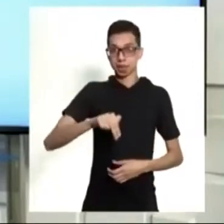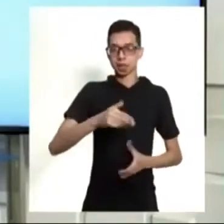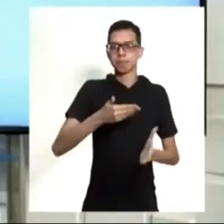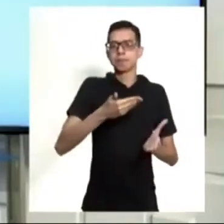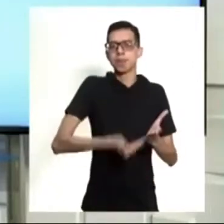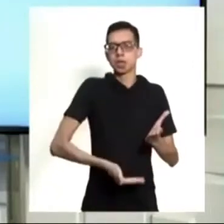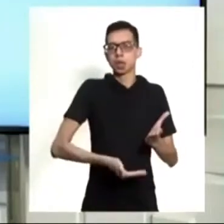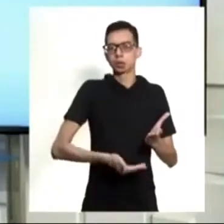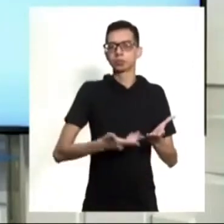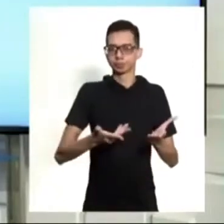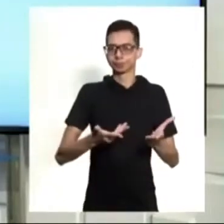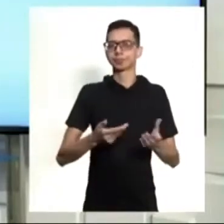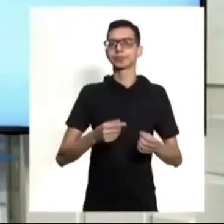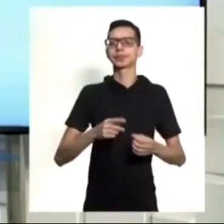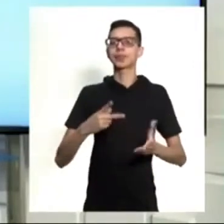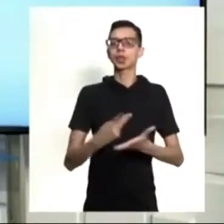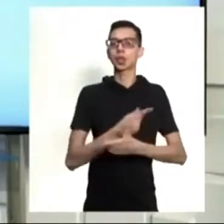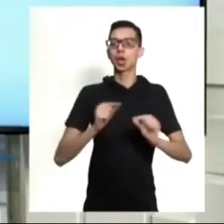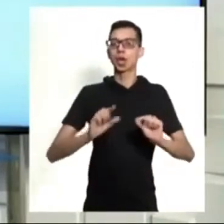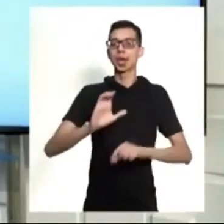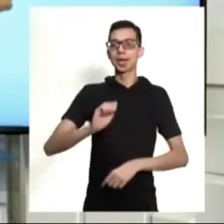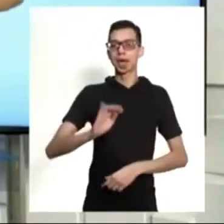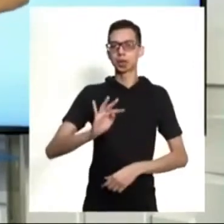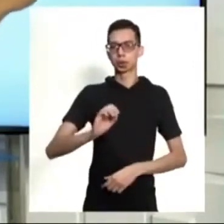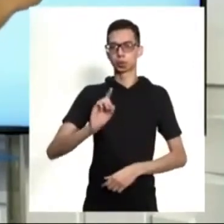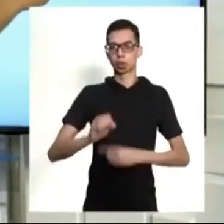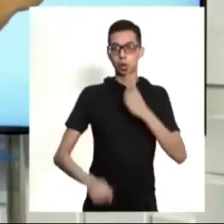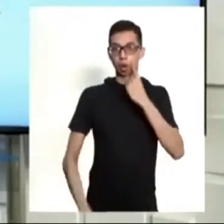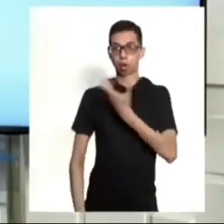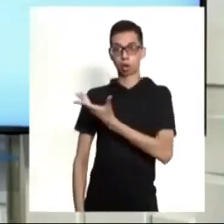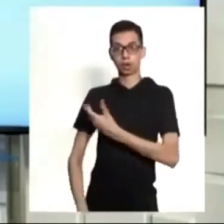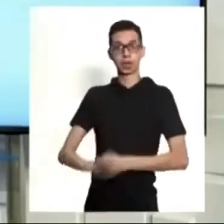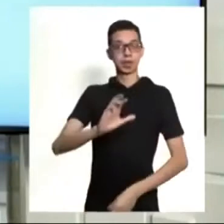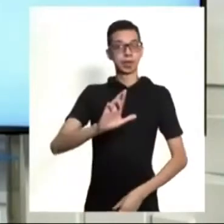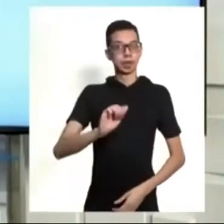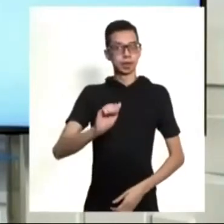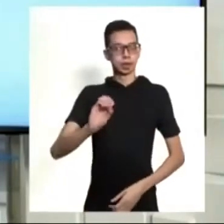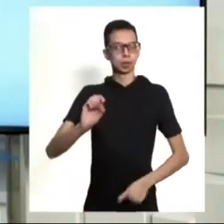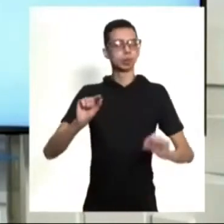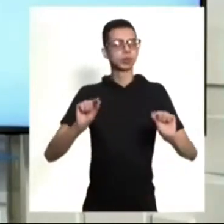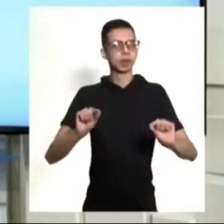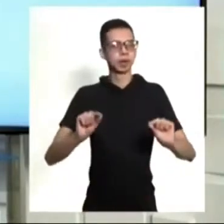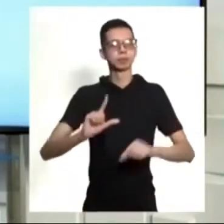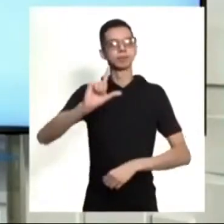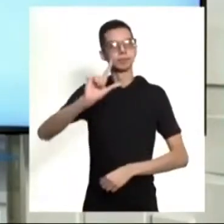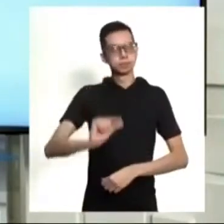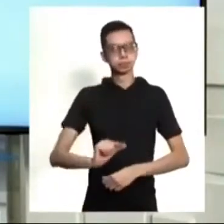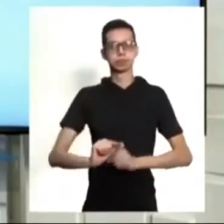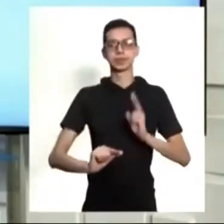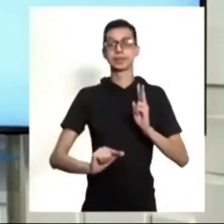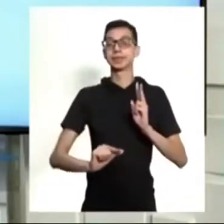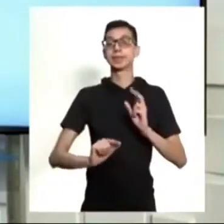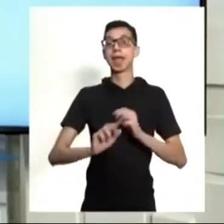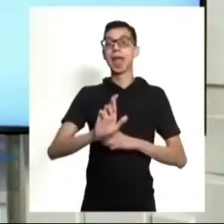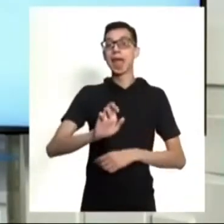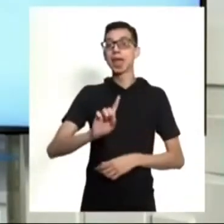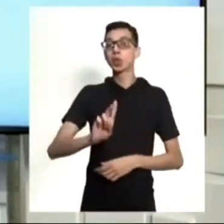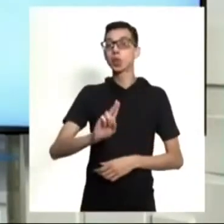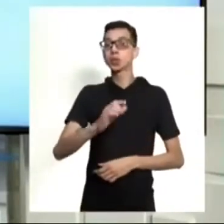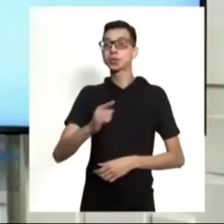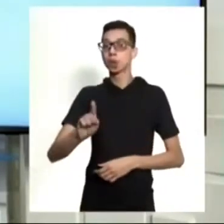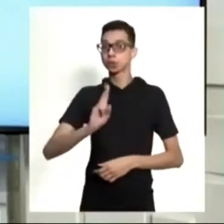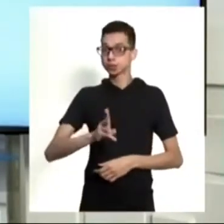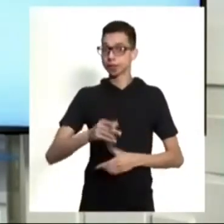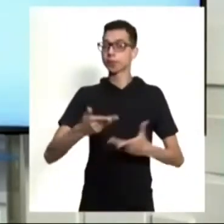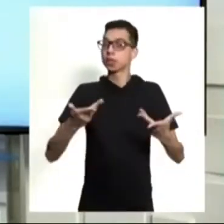é o que acontece no nosso cátodo. O cátodo, olha no Kral, ó, sempre sofre redução. Quem sofre redução sempre recebe